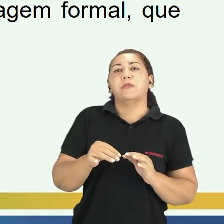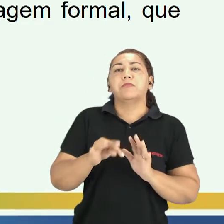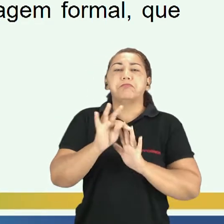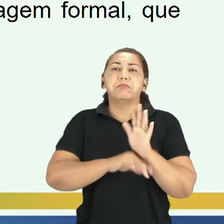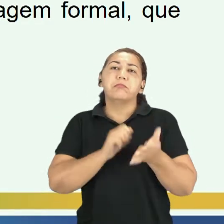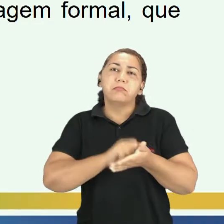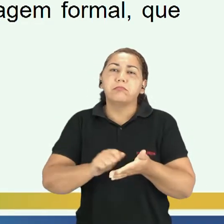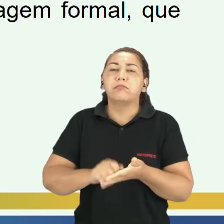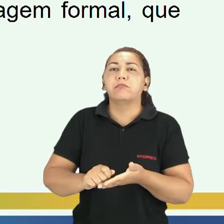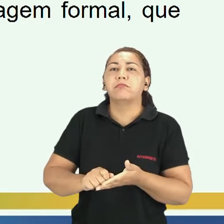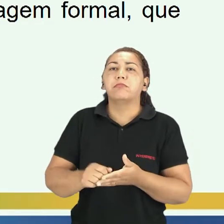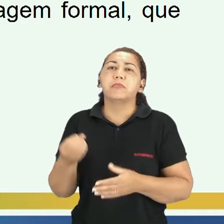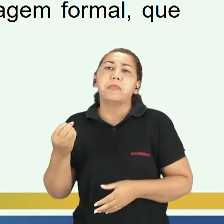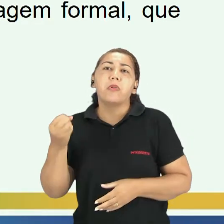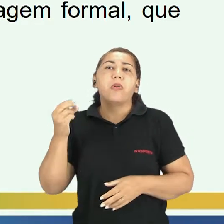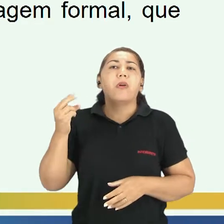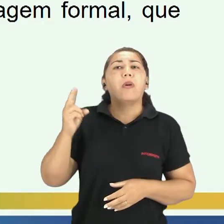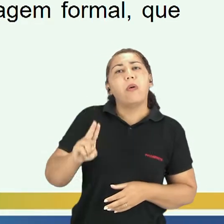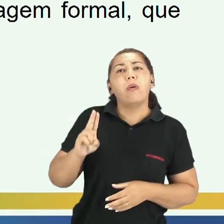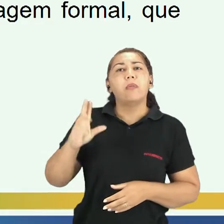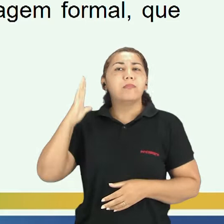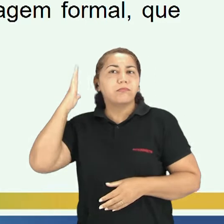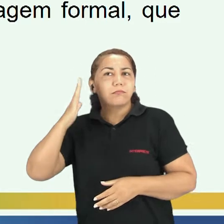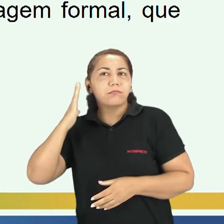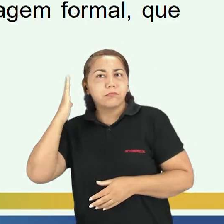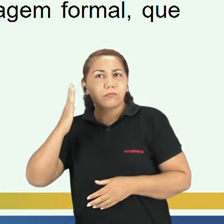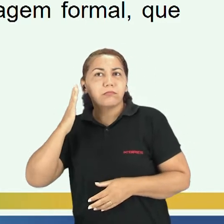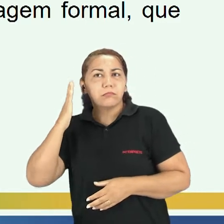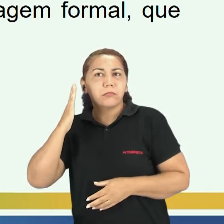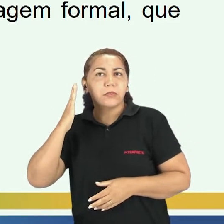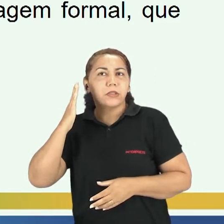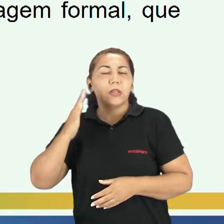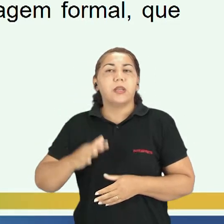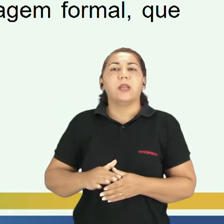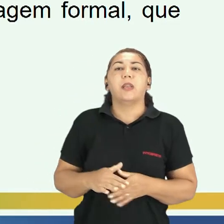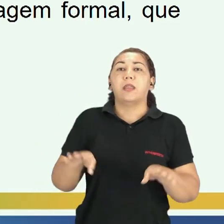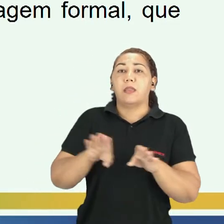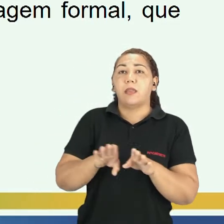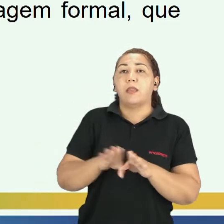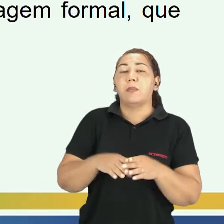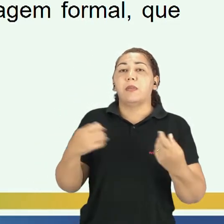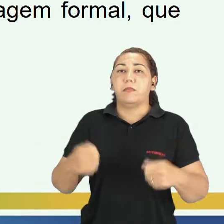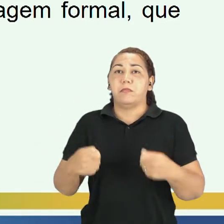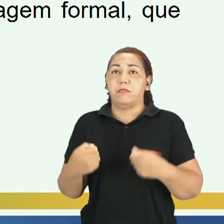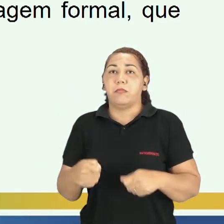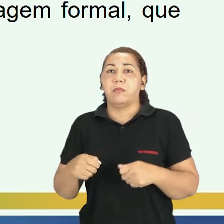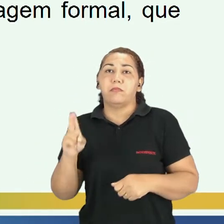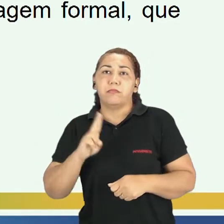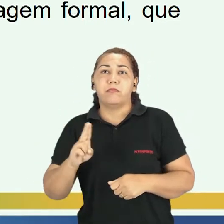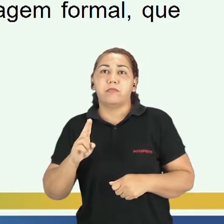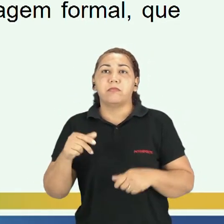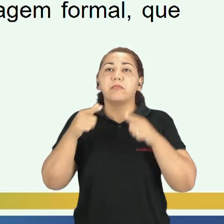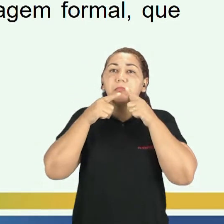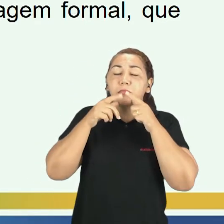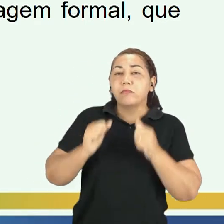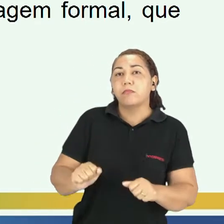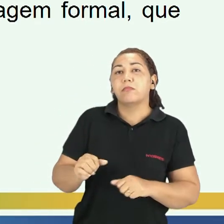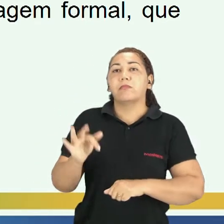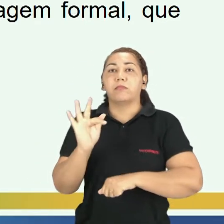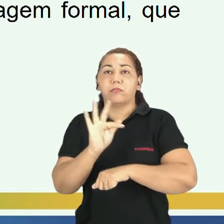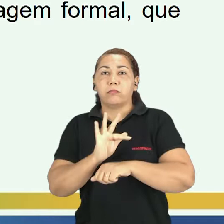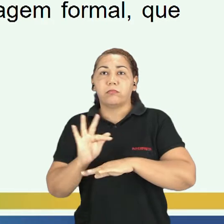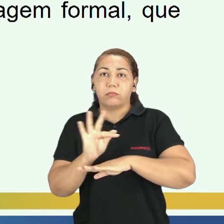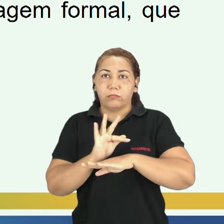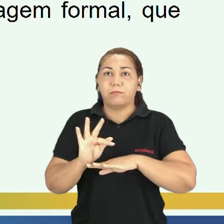uma linguagem oral. Em ambos os casos, utilizaremos a linguagem formal, que está de acordo com